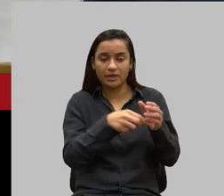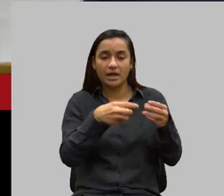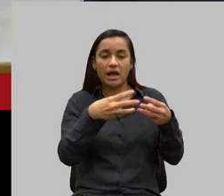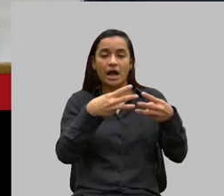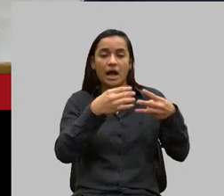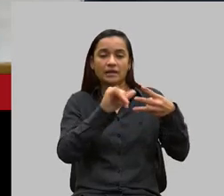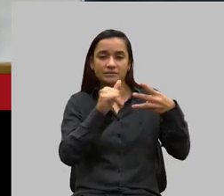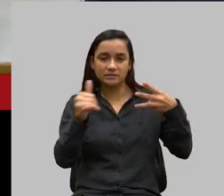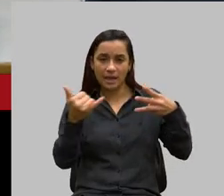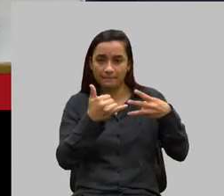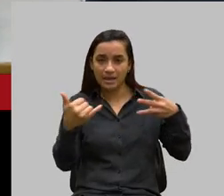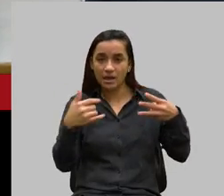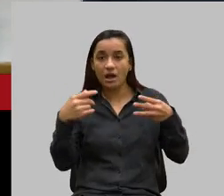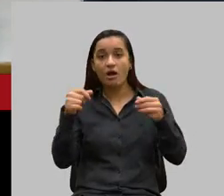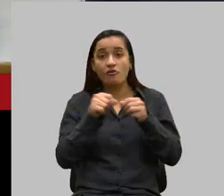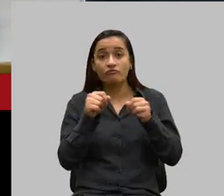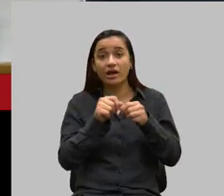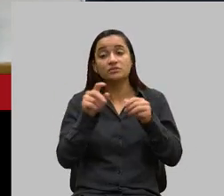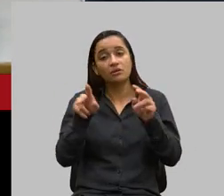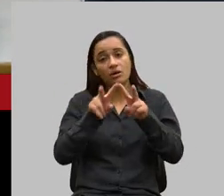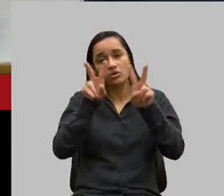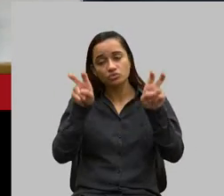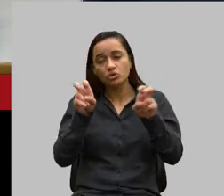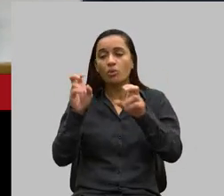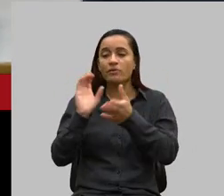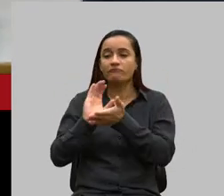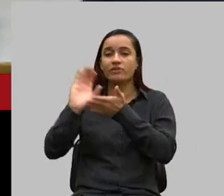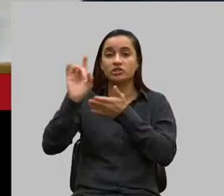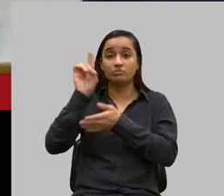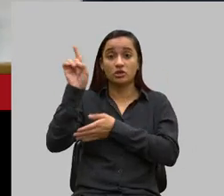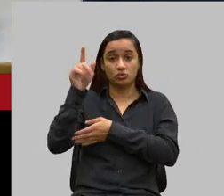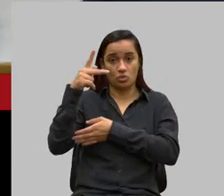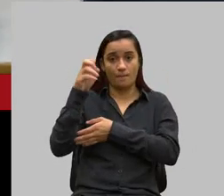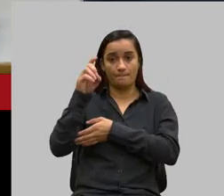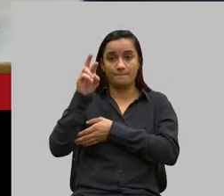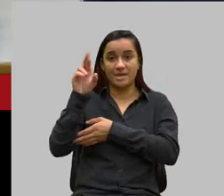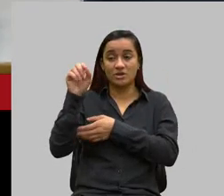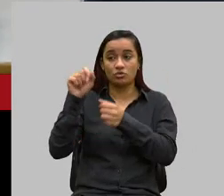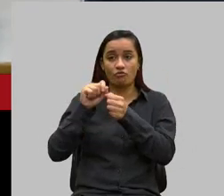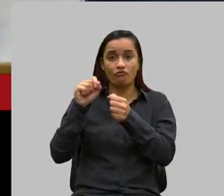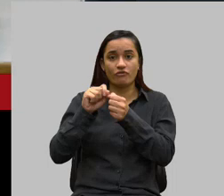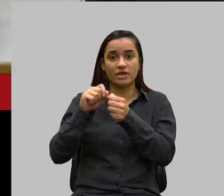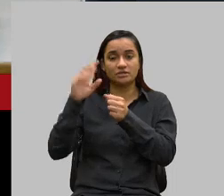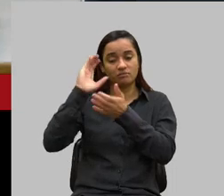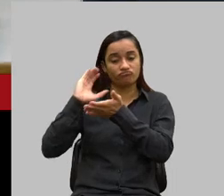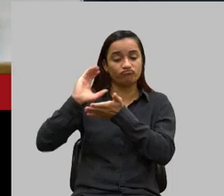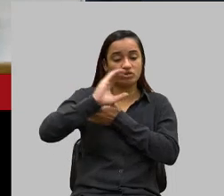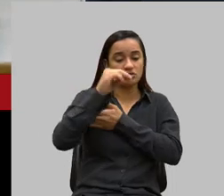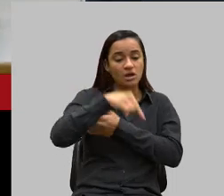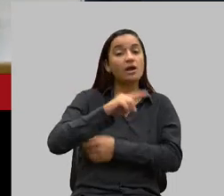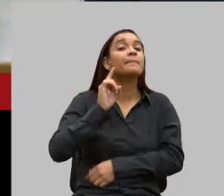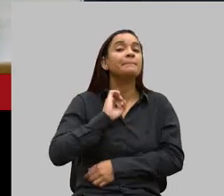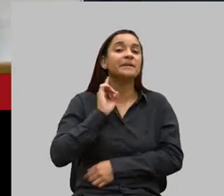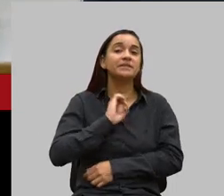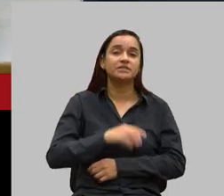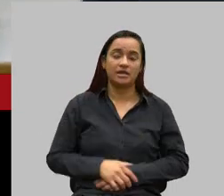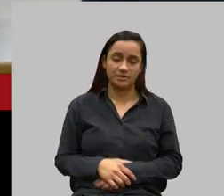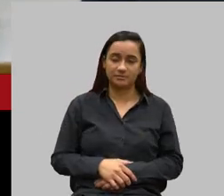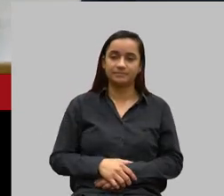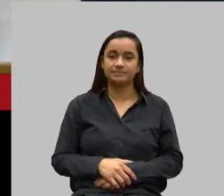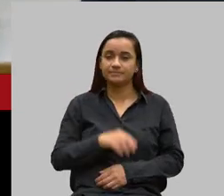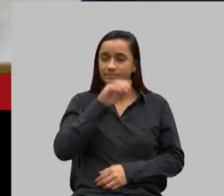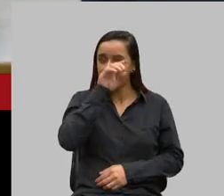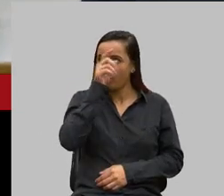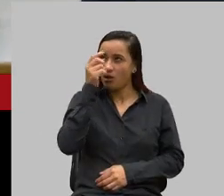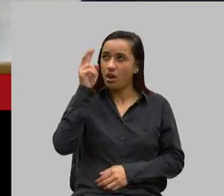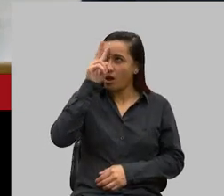os investimentos que o Pedro e a solá estavam fazendo em Minas Gerais e naquela